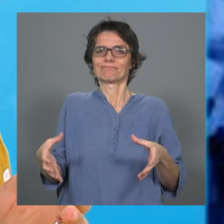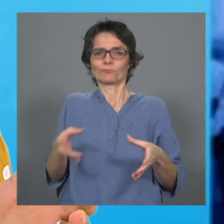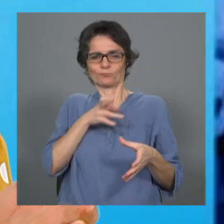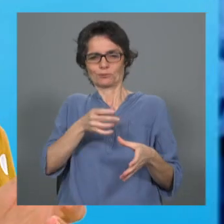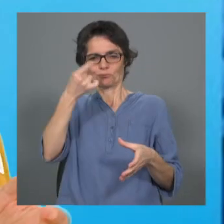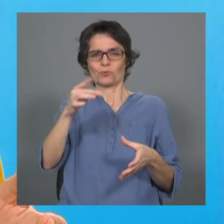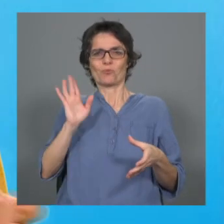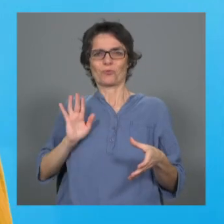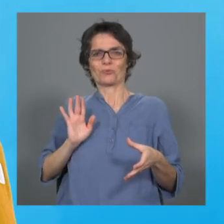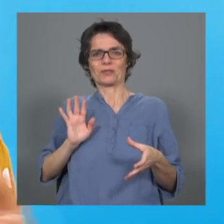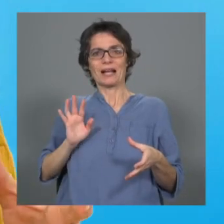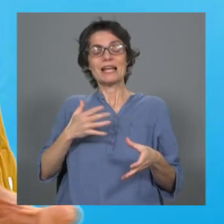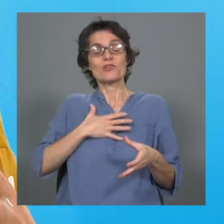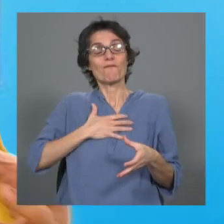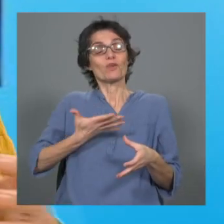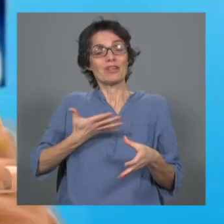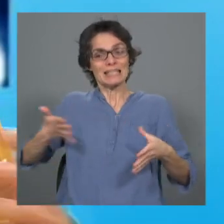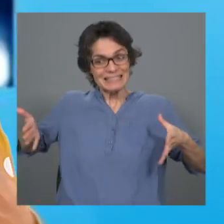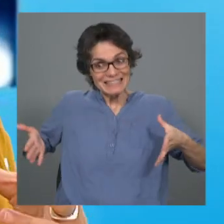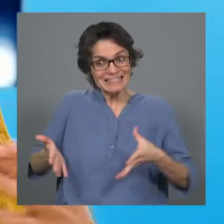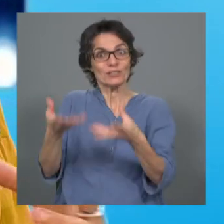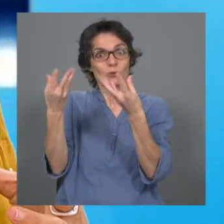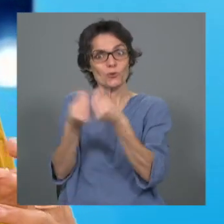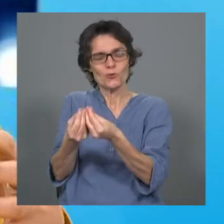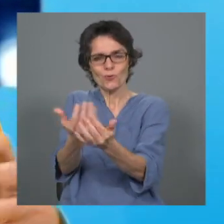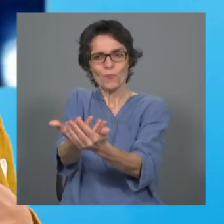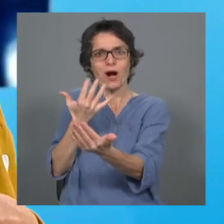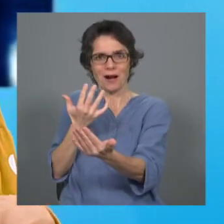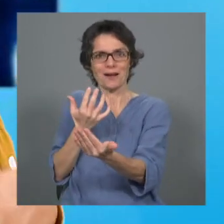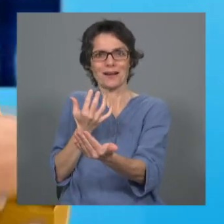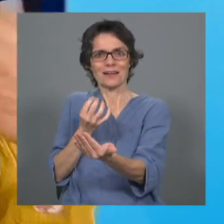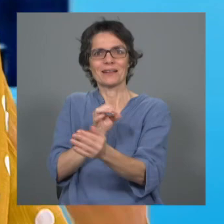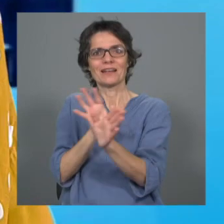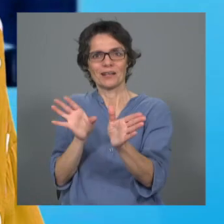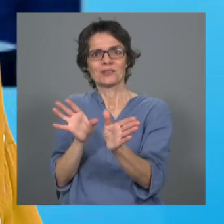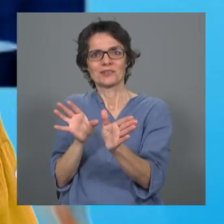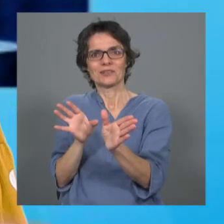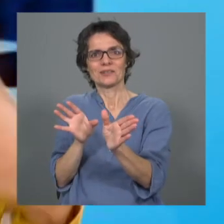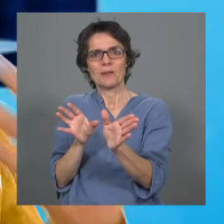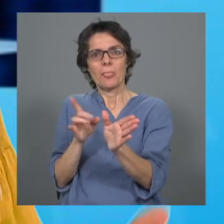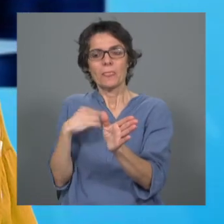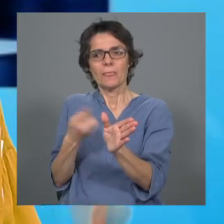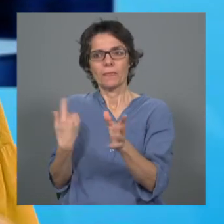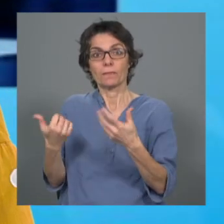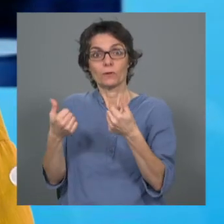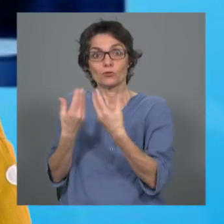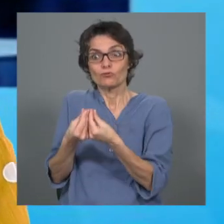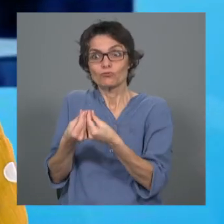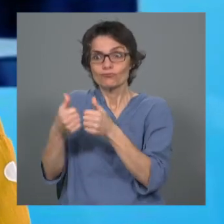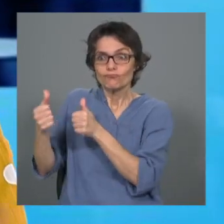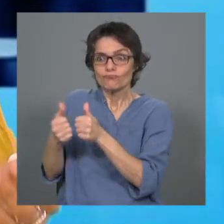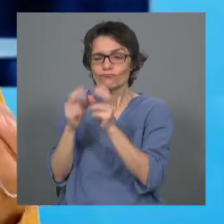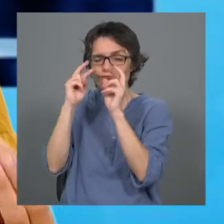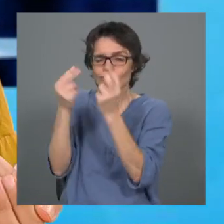tal sinodalidade e a ideia de podermos nos juntar uns com os outros e, em conjunto, refletir e não